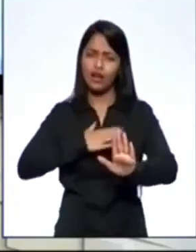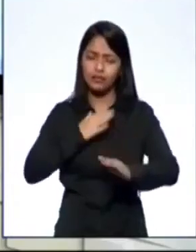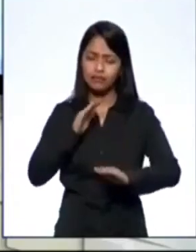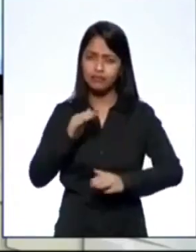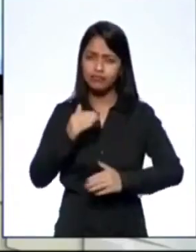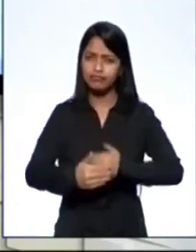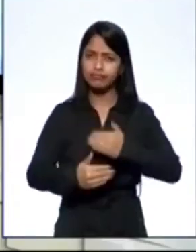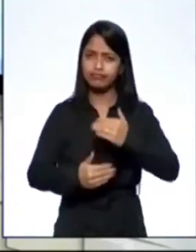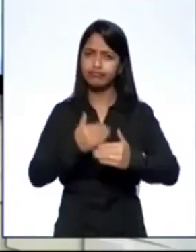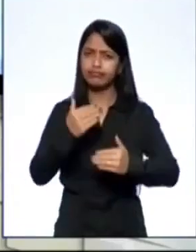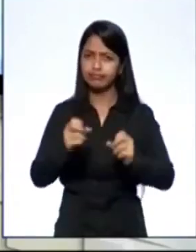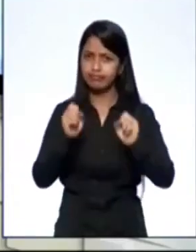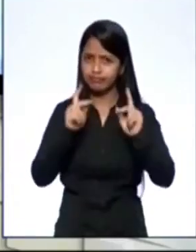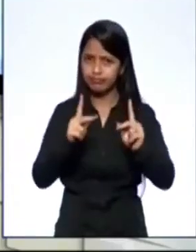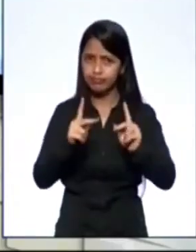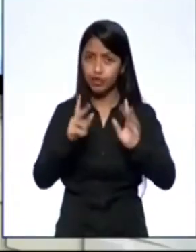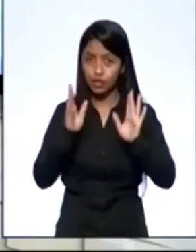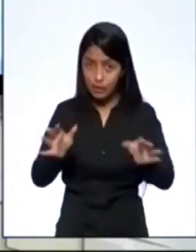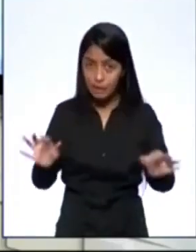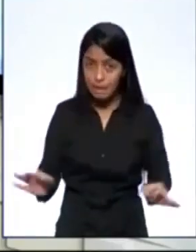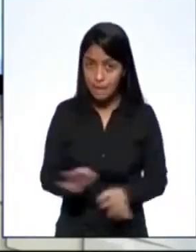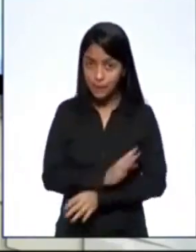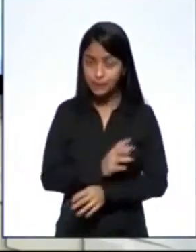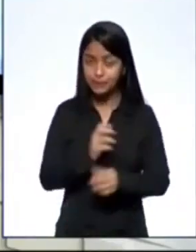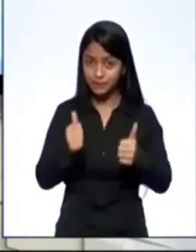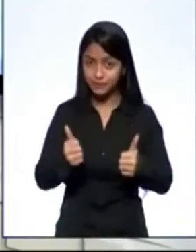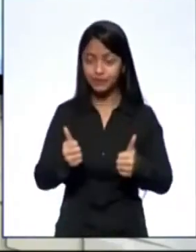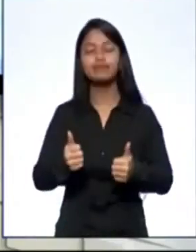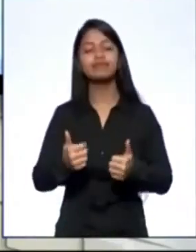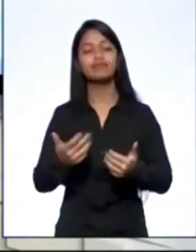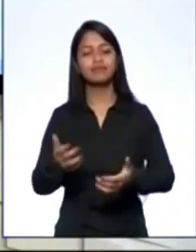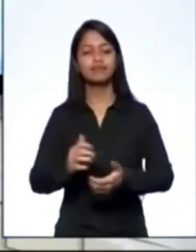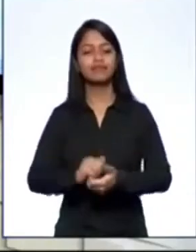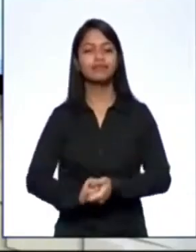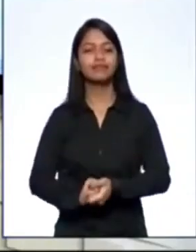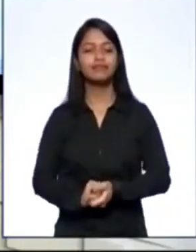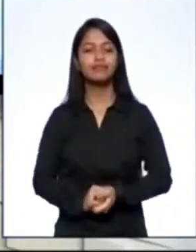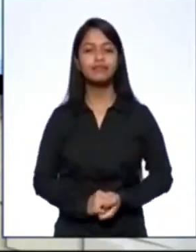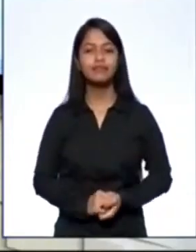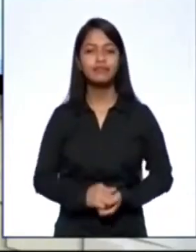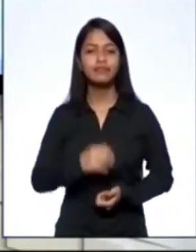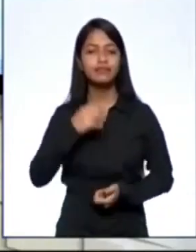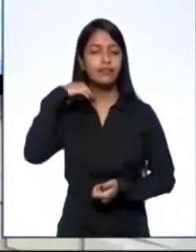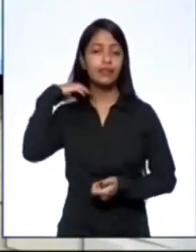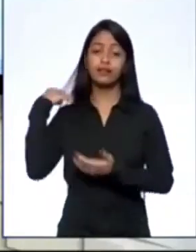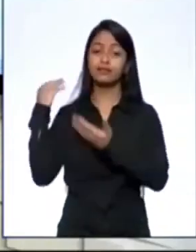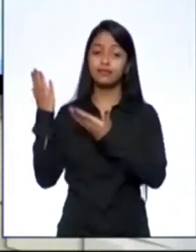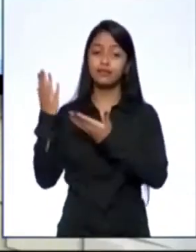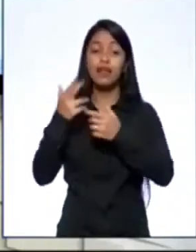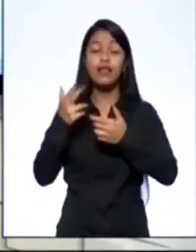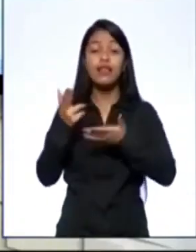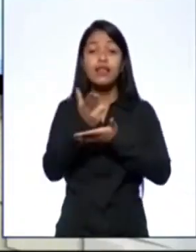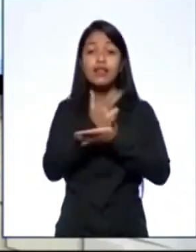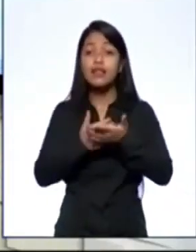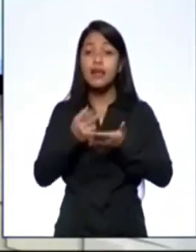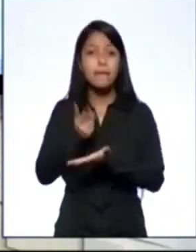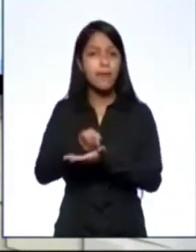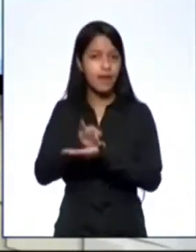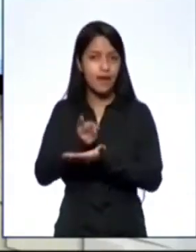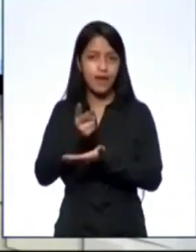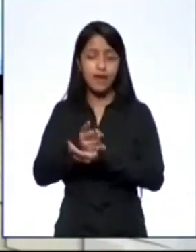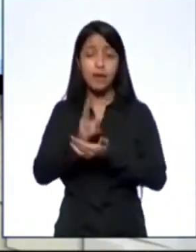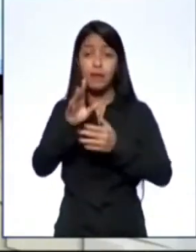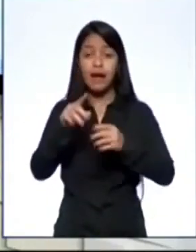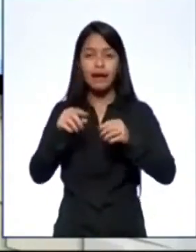passo já tá preparado olha só é o mesmo desenho não precisa mais de